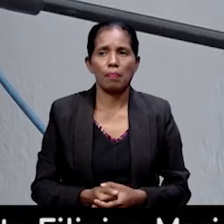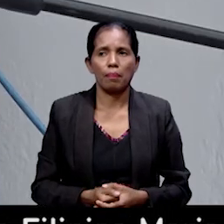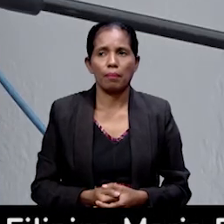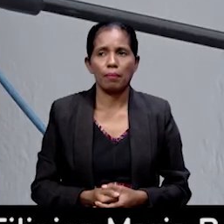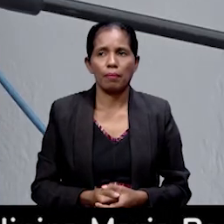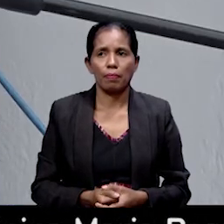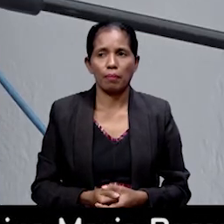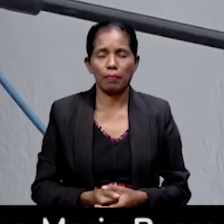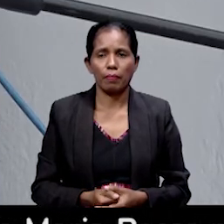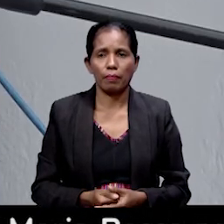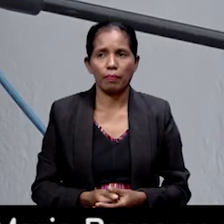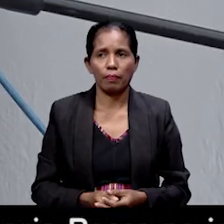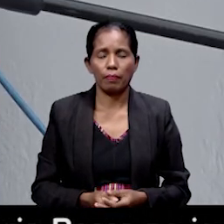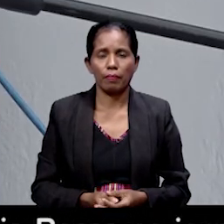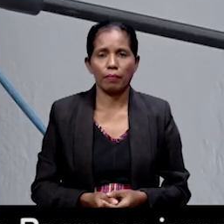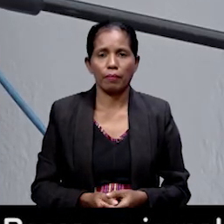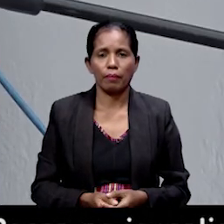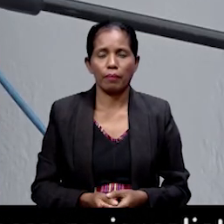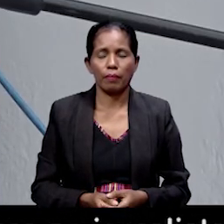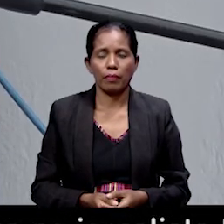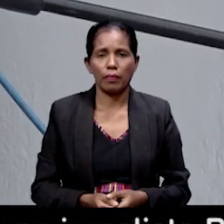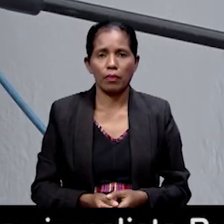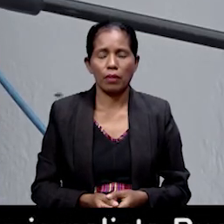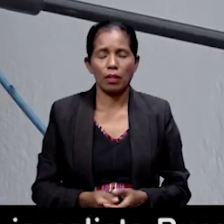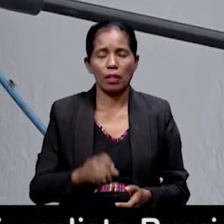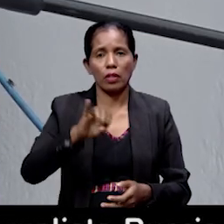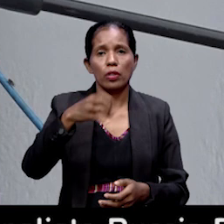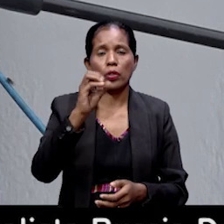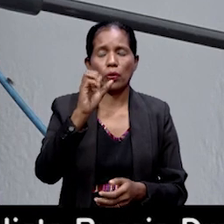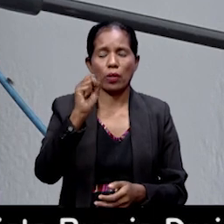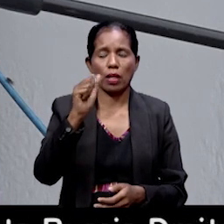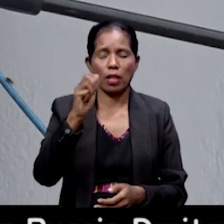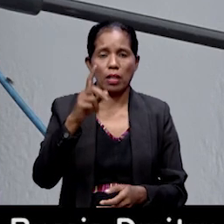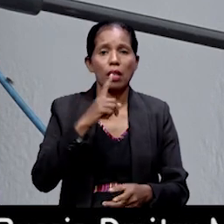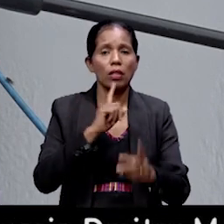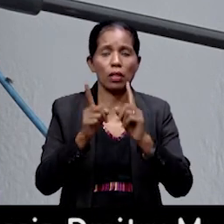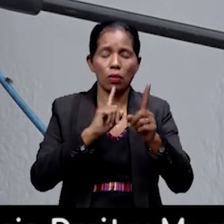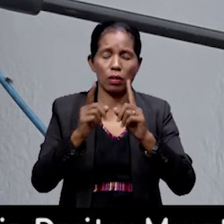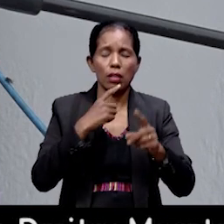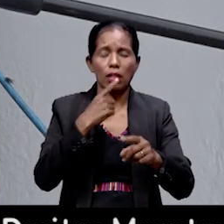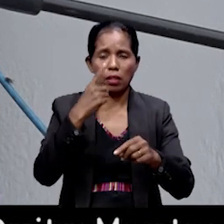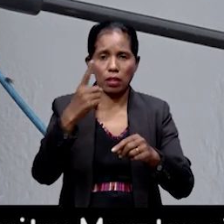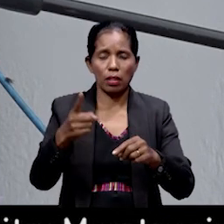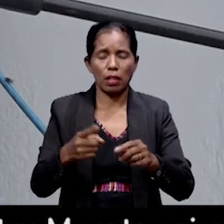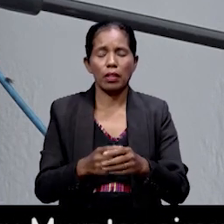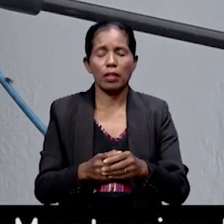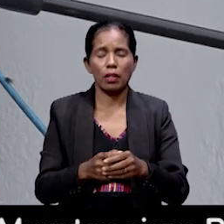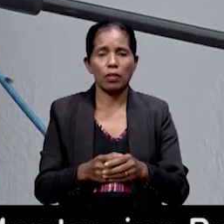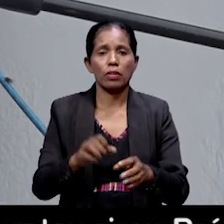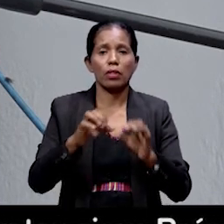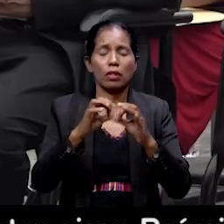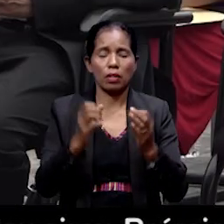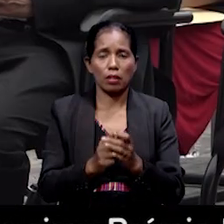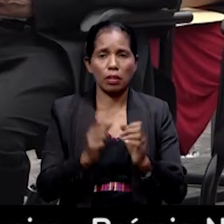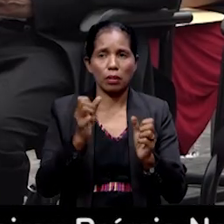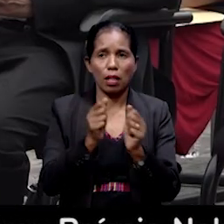Temos tido a felicidade de colaborar. Delegada Zona Saraiva, Lihusinia Discurso, Hateten, Fundação Oriente realiza Feira Livre, né,